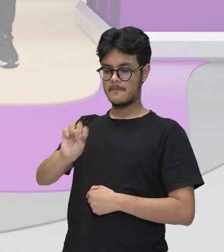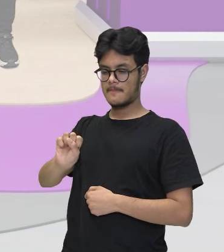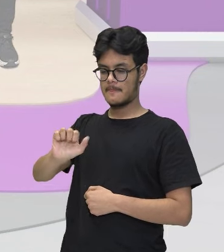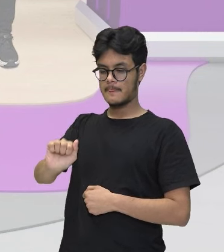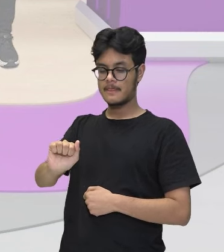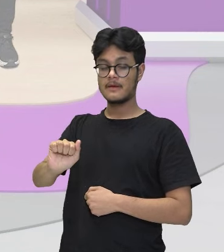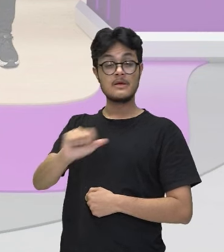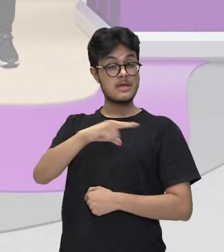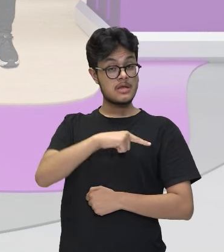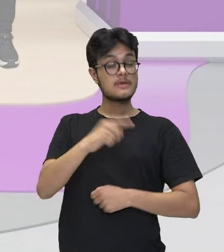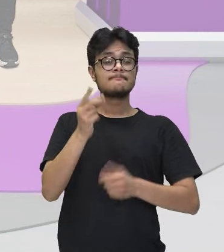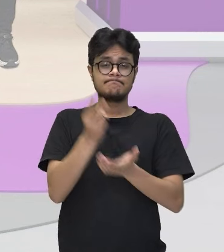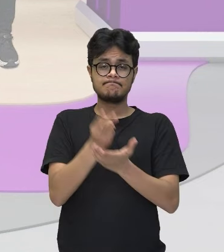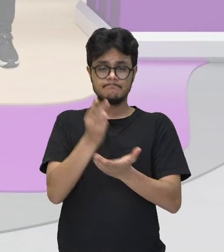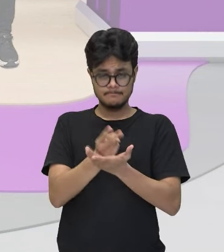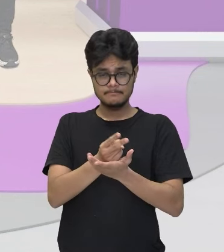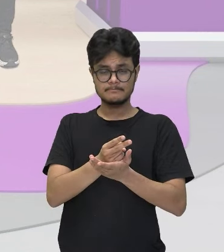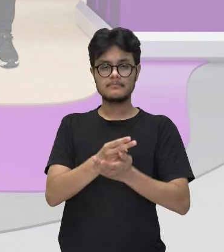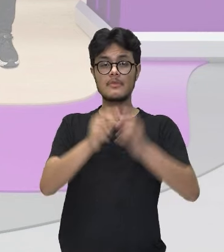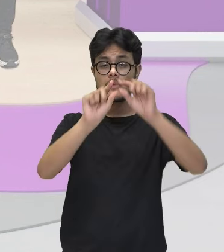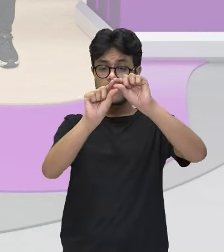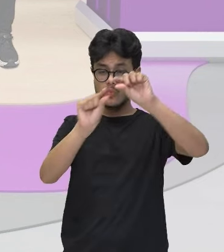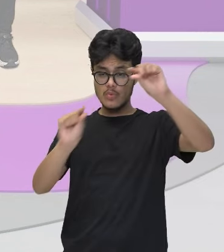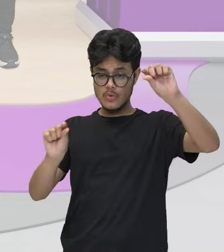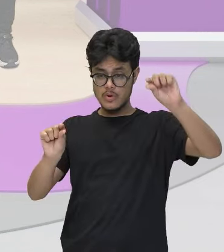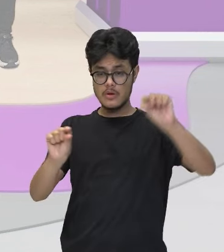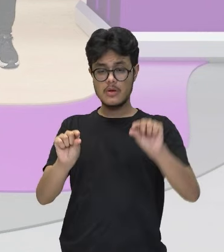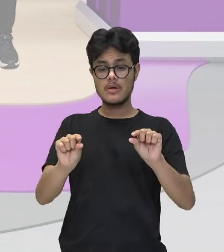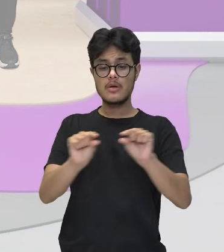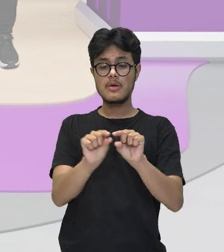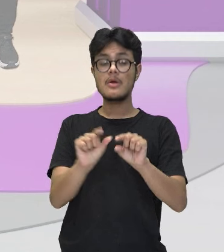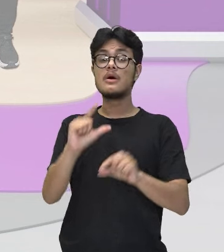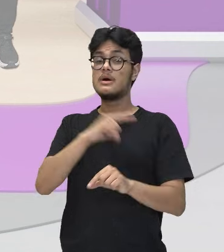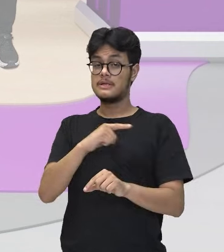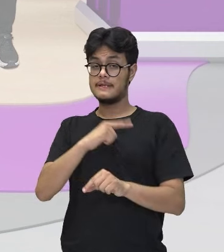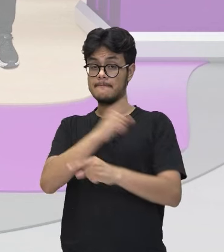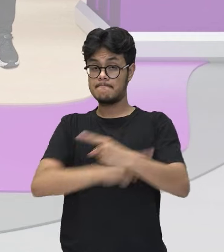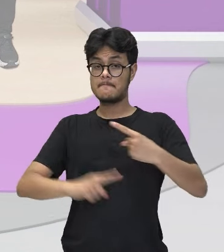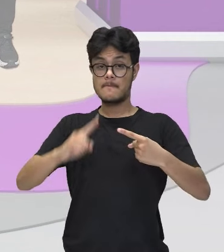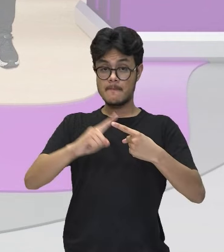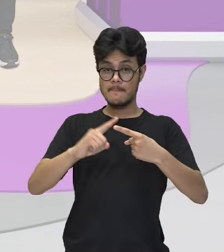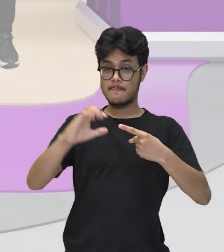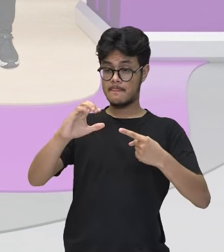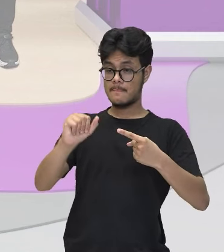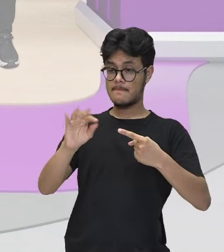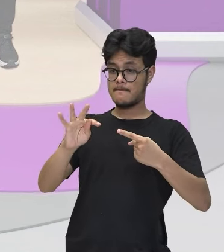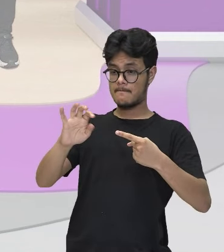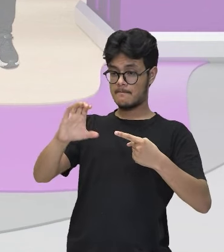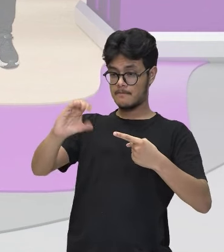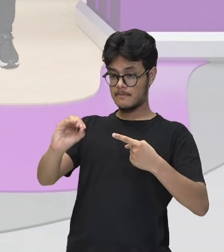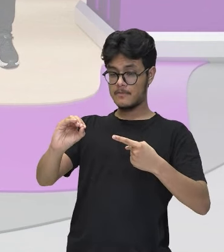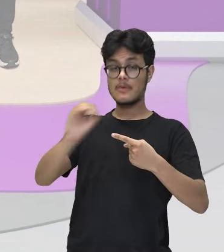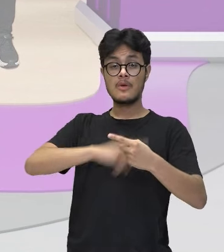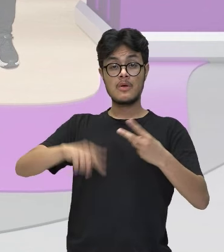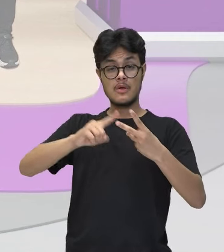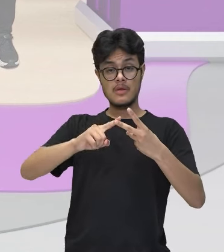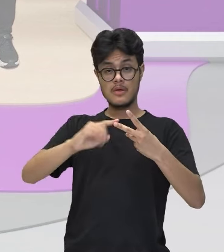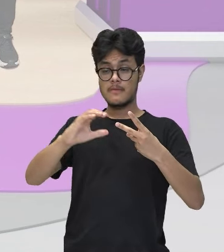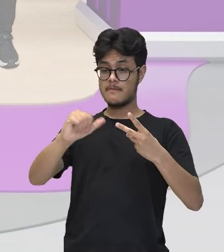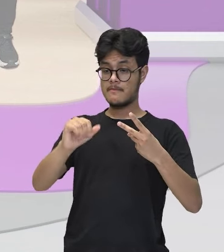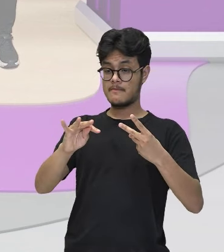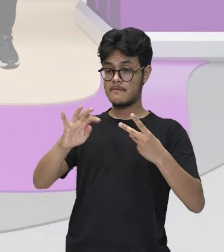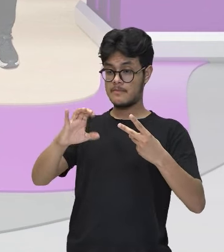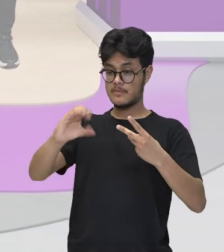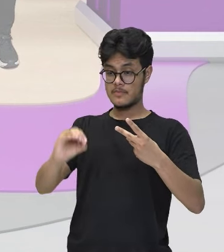tem cateto, cateto e hipotenusa. Aí a gente vai variar aí nas letras. Normalmente, a